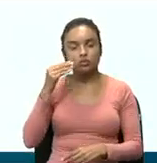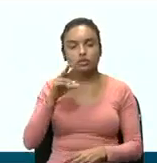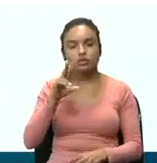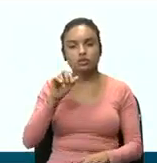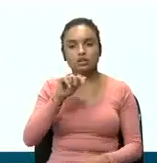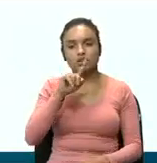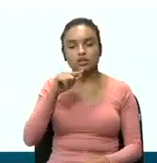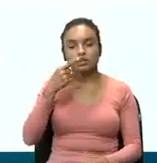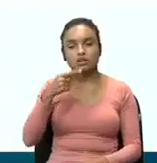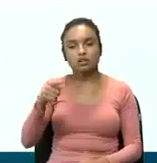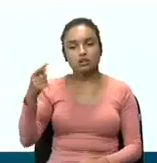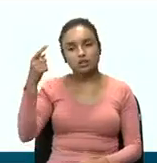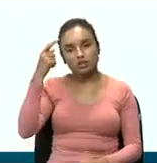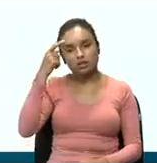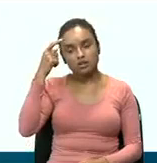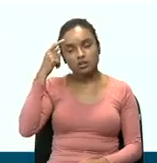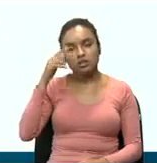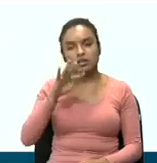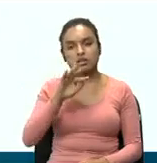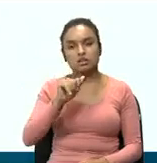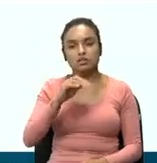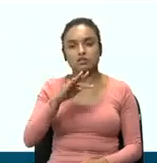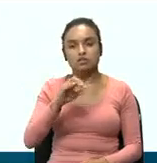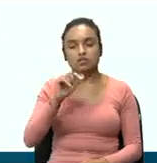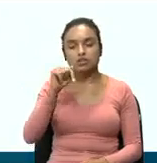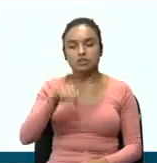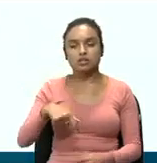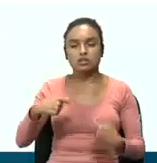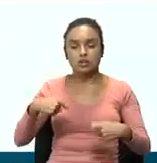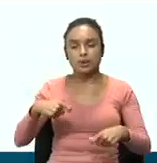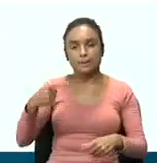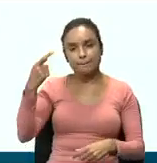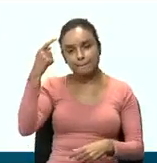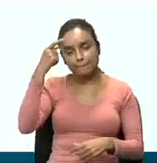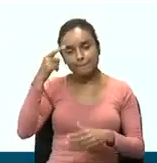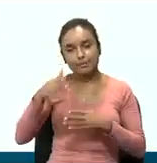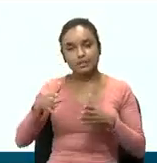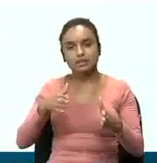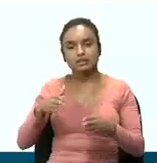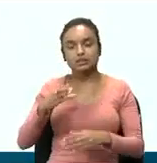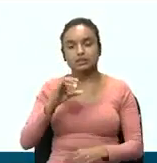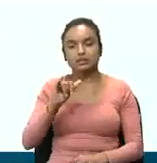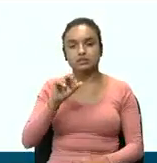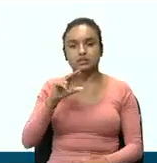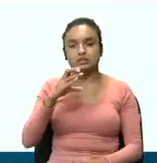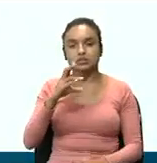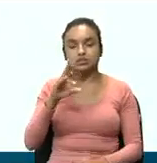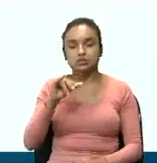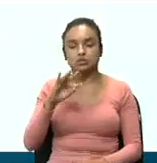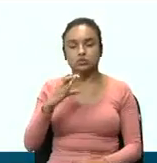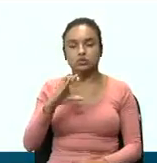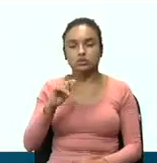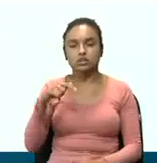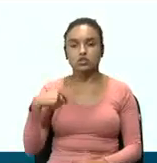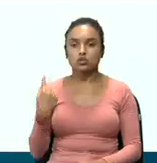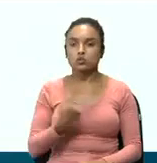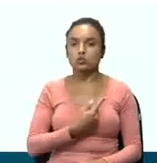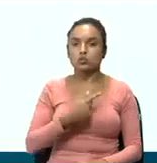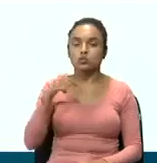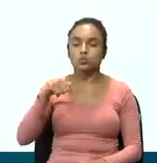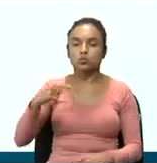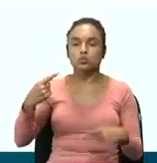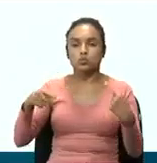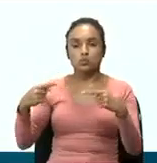para esse fato, ok? Então é pensando nessas circunstâncias que nós vamos então